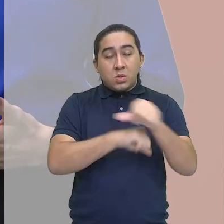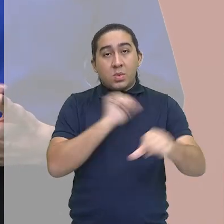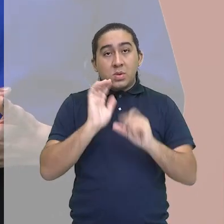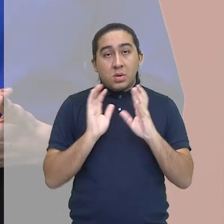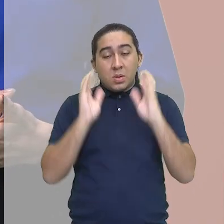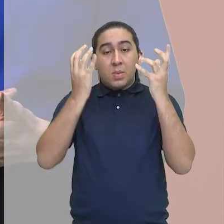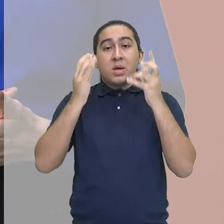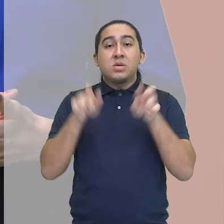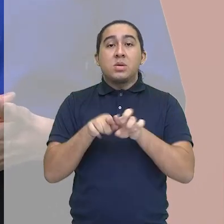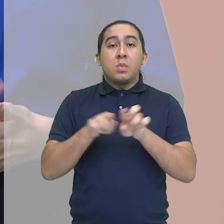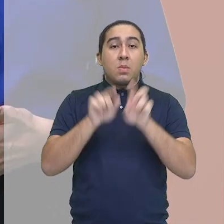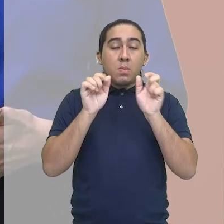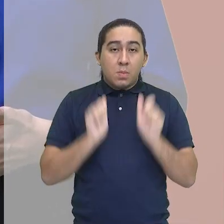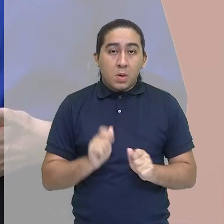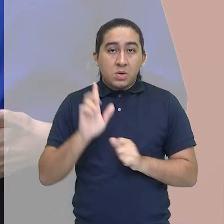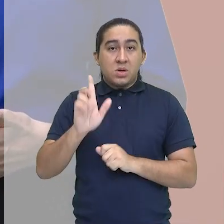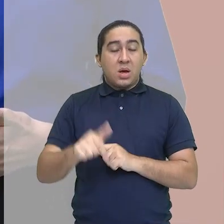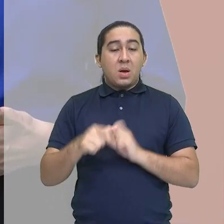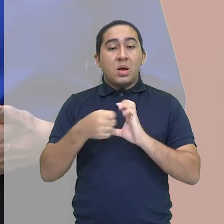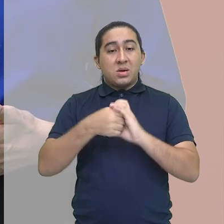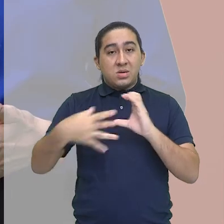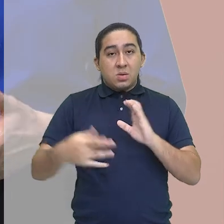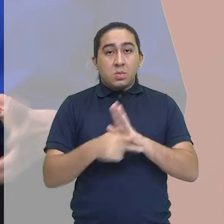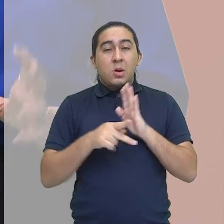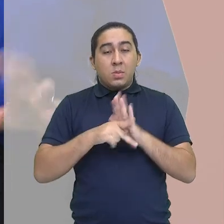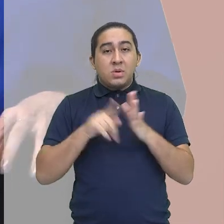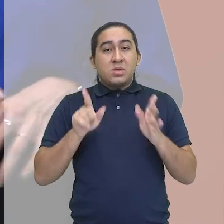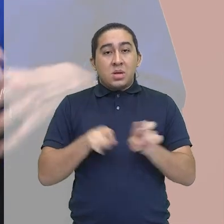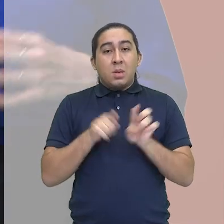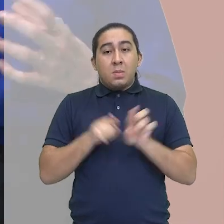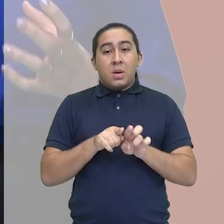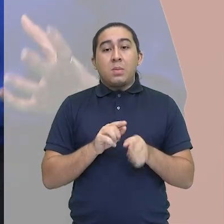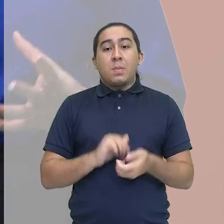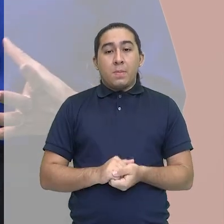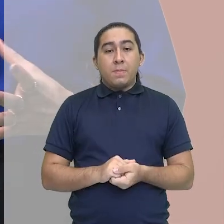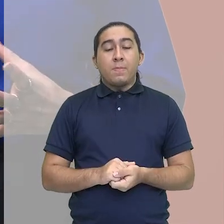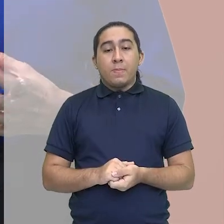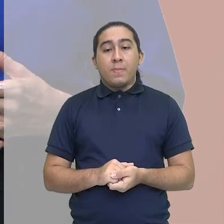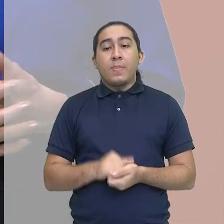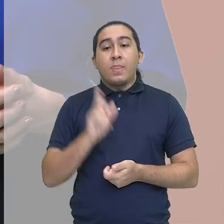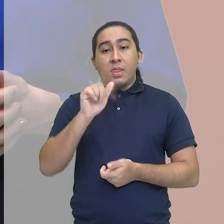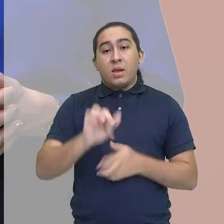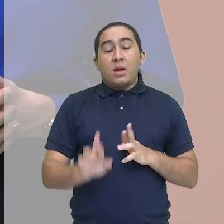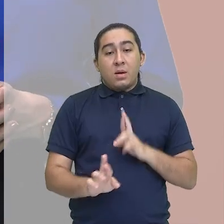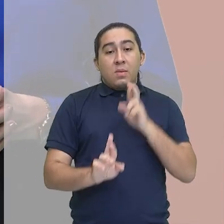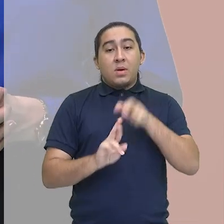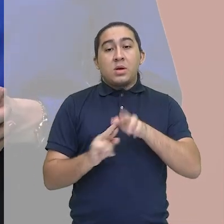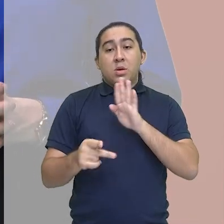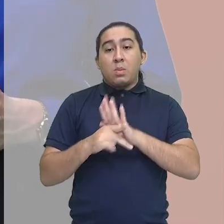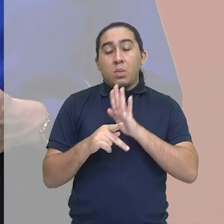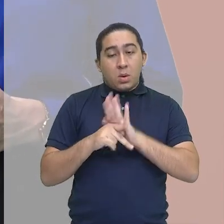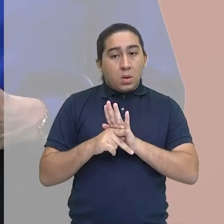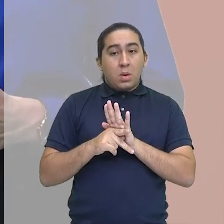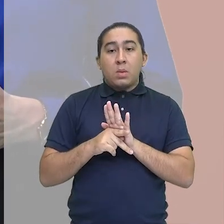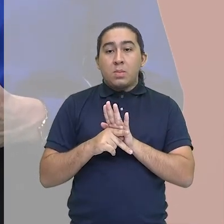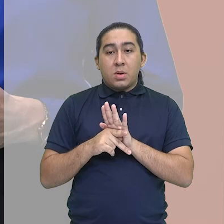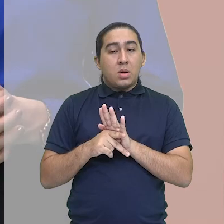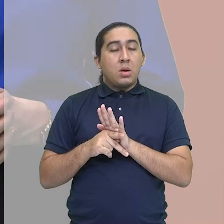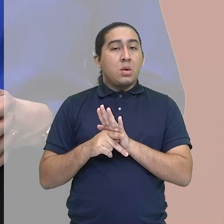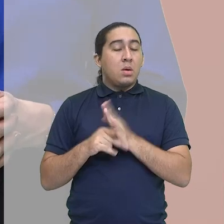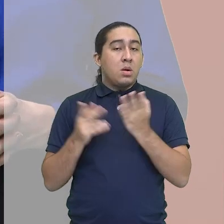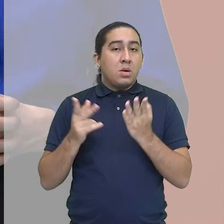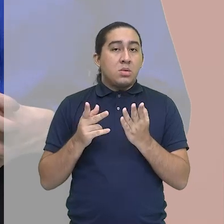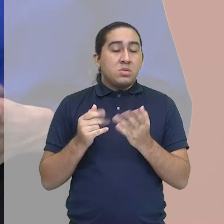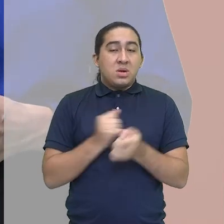climáticas, também pode ser considerado um fator, desastres naturais, fatores relacionados aí à própria natureza, né,